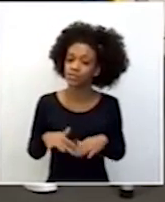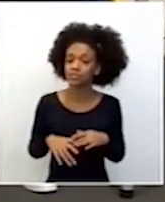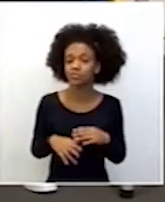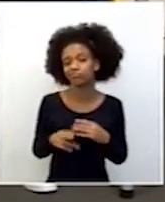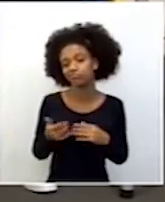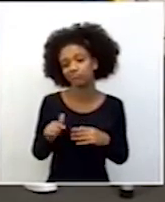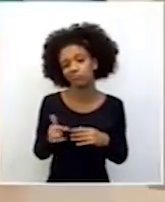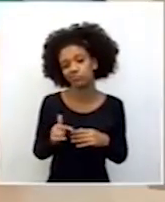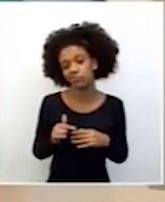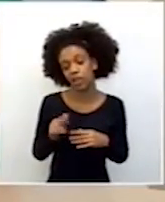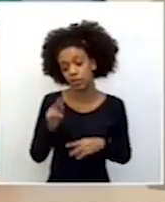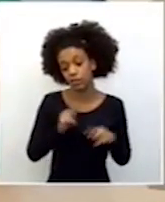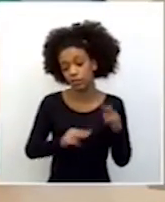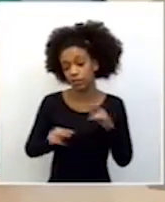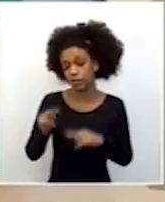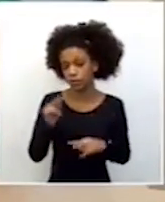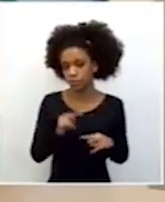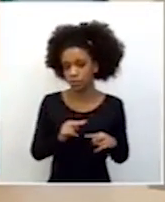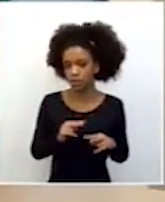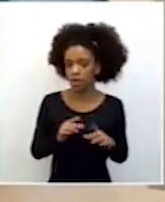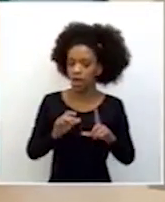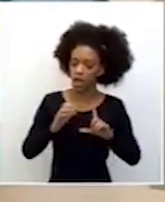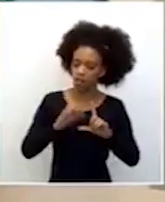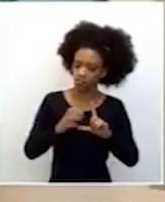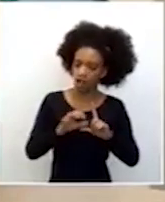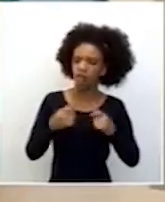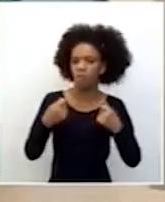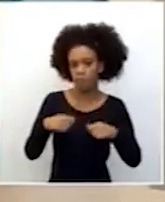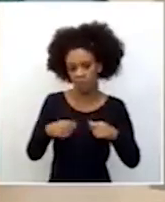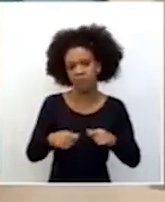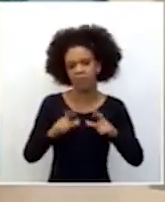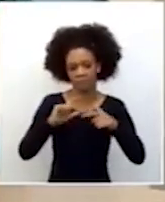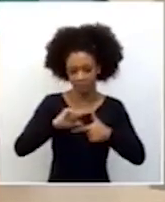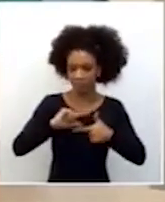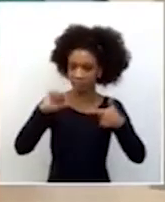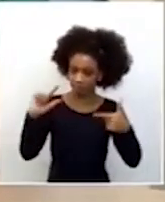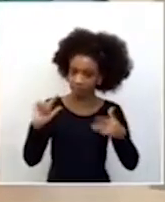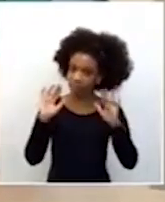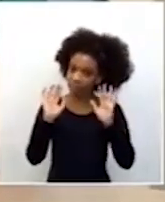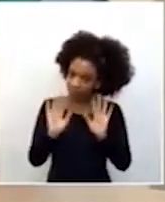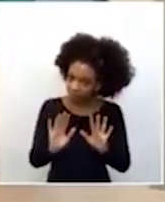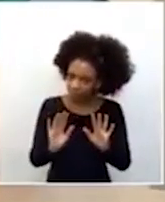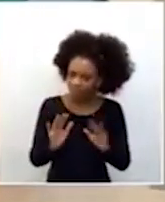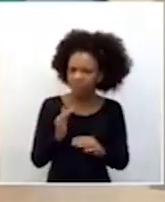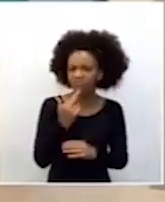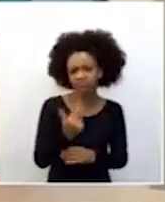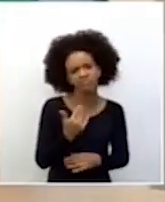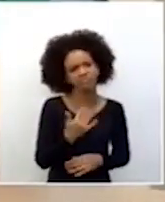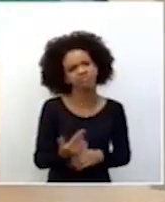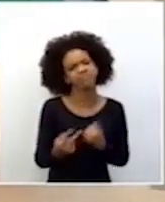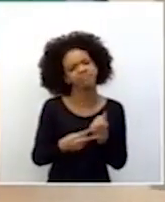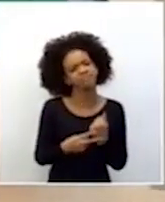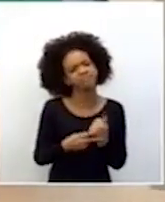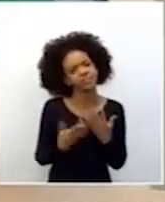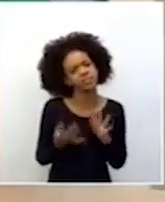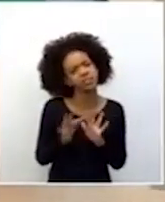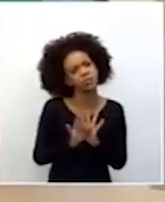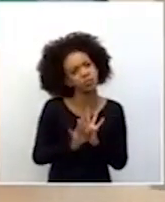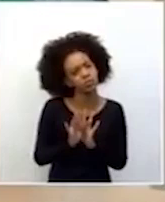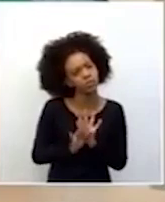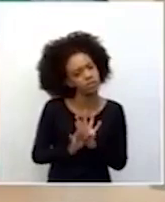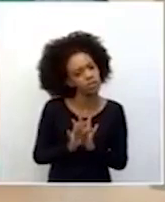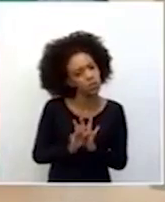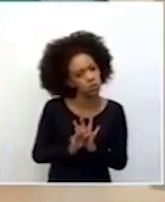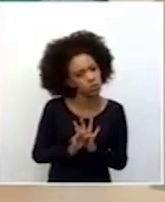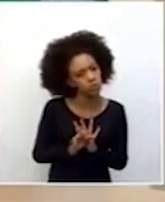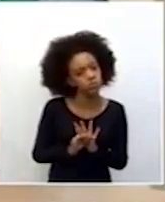verbal. A charge em si, ela tem que ter a imagem. Certo. Mas, às vezes, a linguagem verbal, que são os textos que o artista